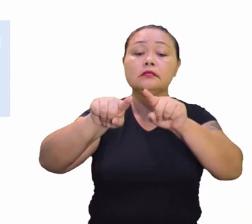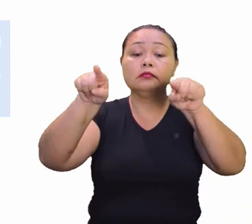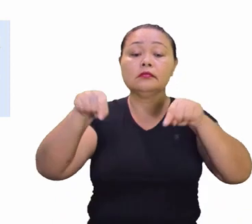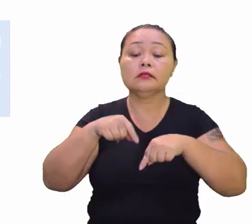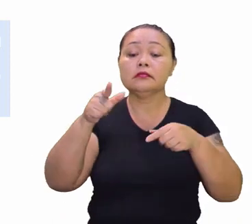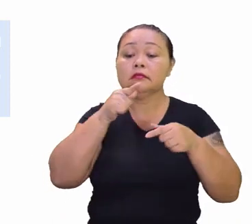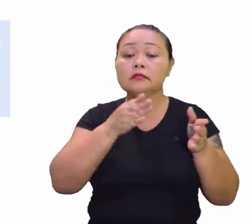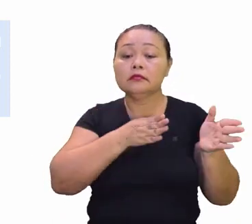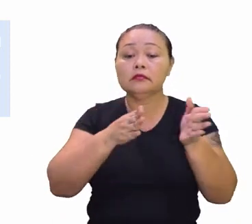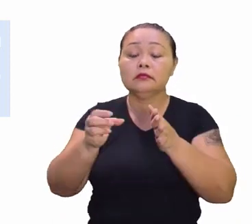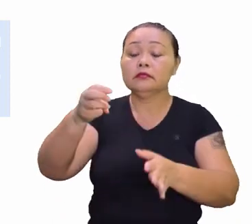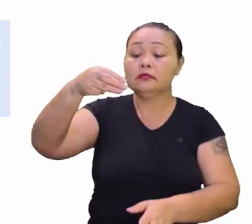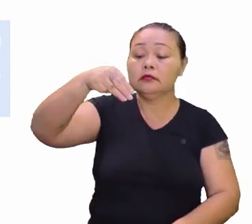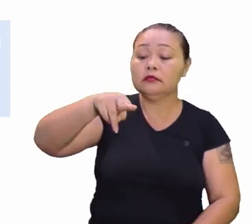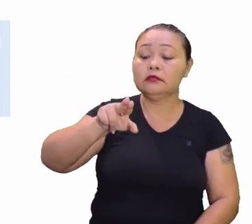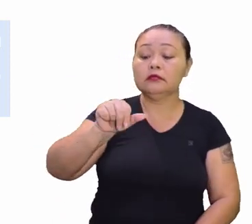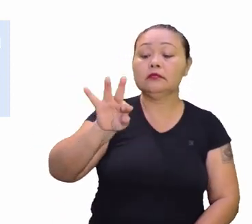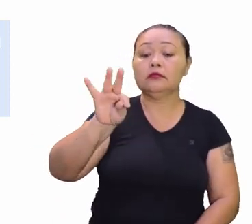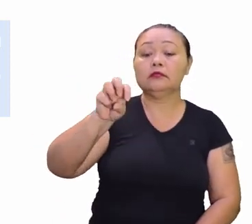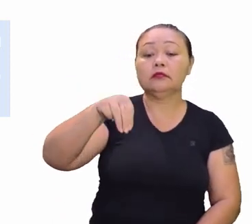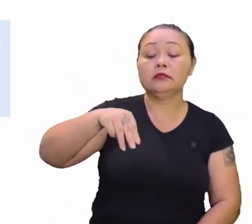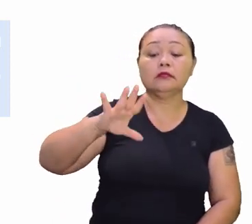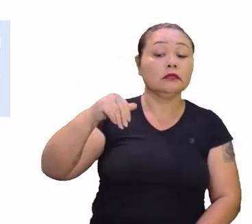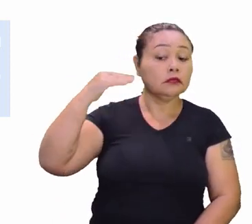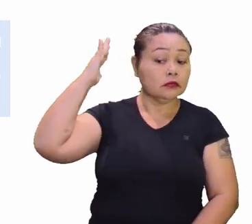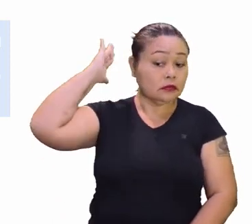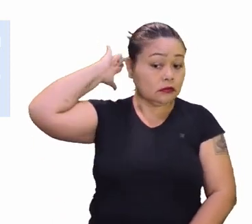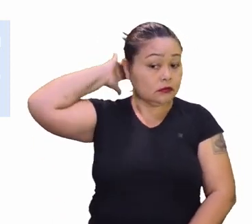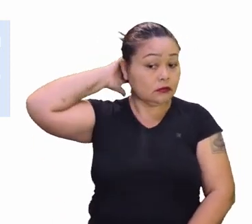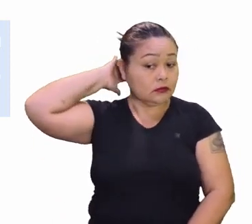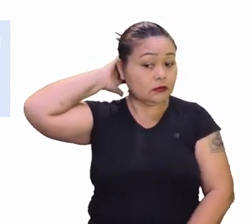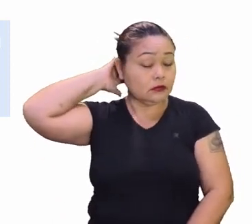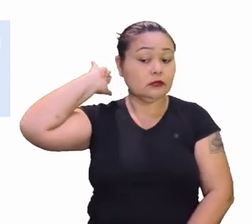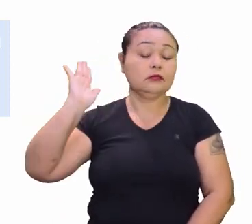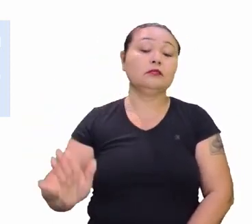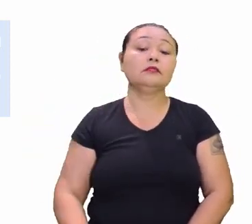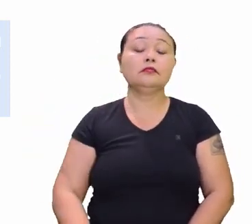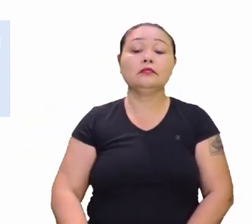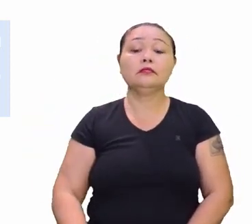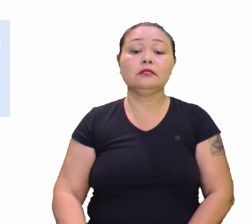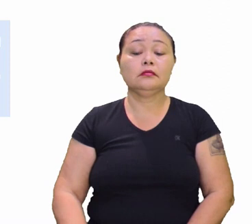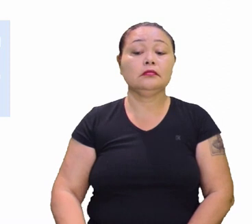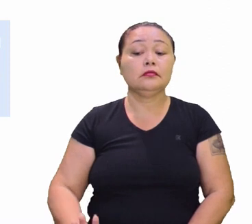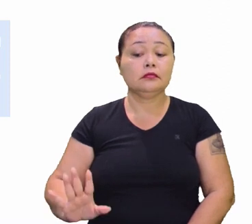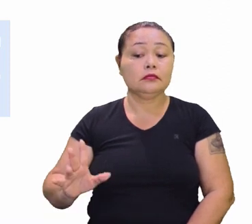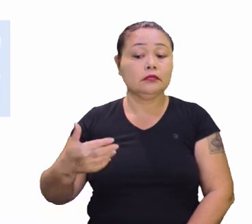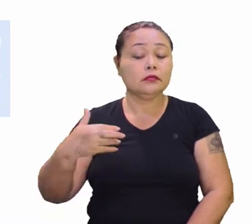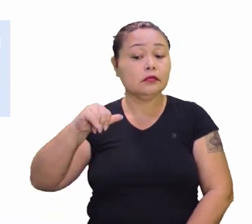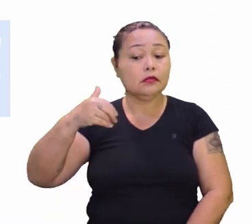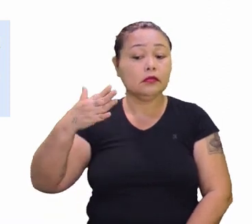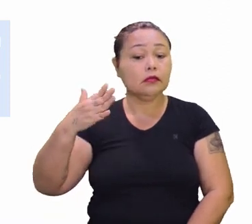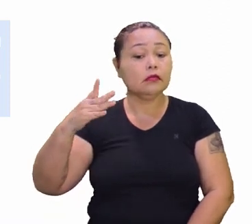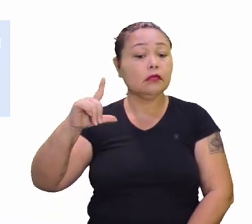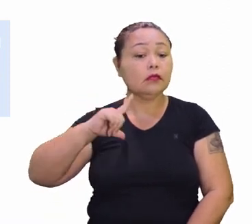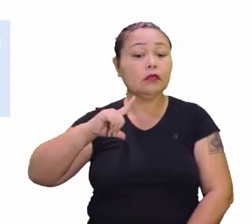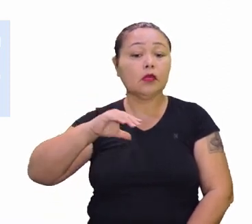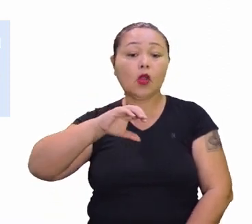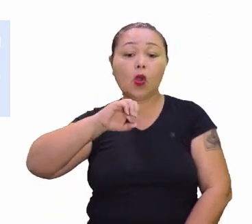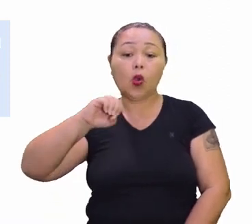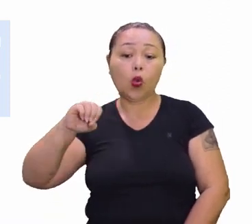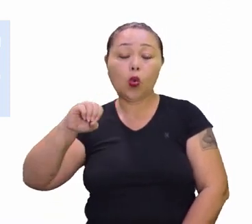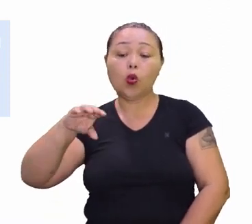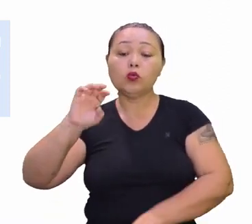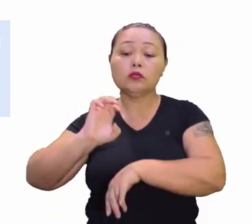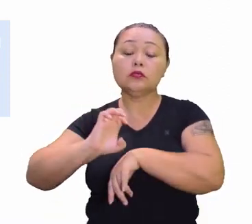Bacia do Rio Mutum, Paraná. Ela está situada no noroeste do estado